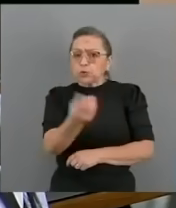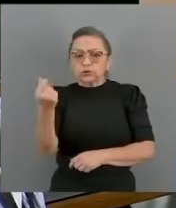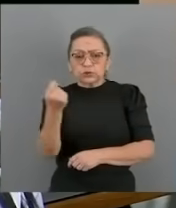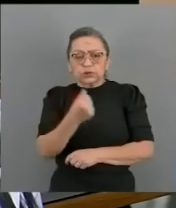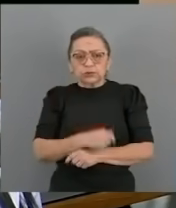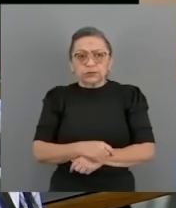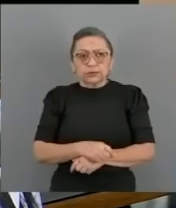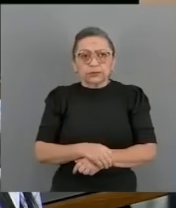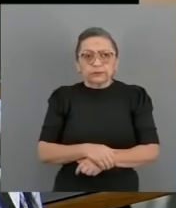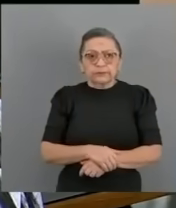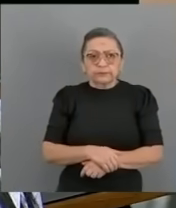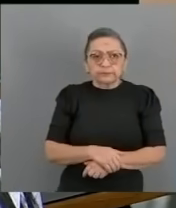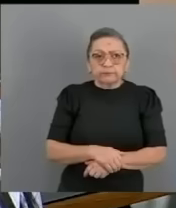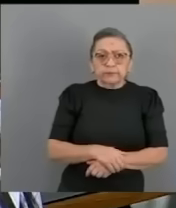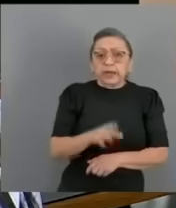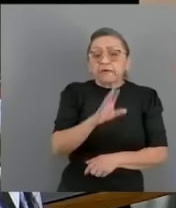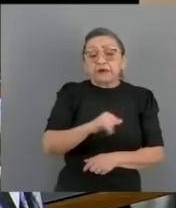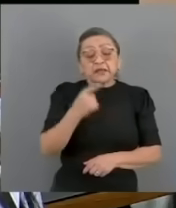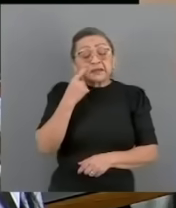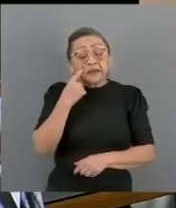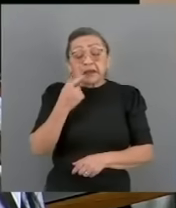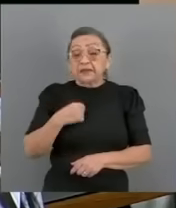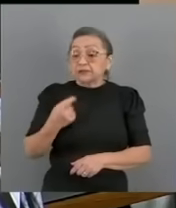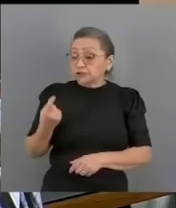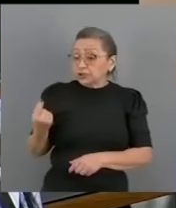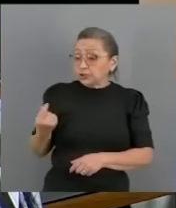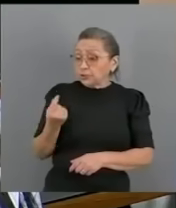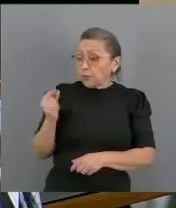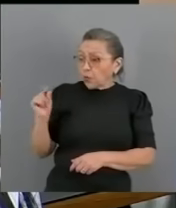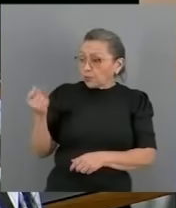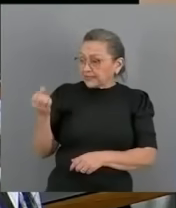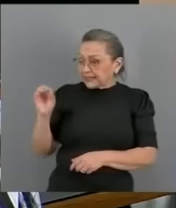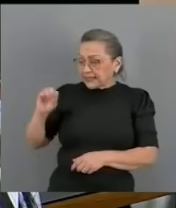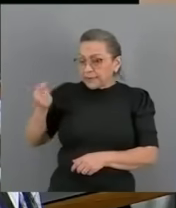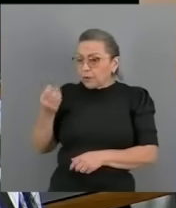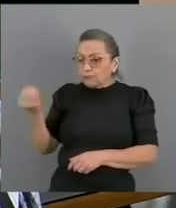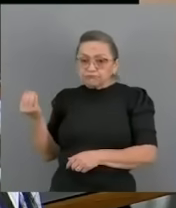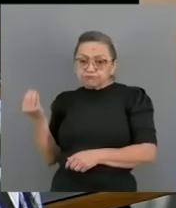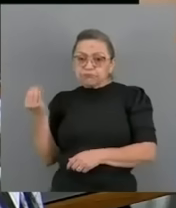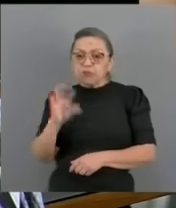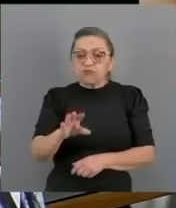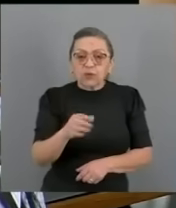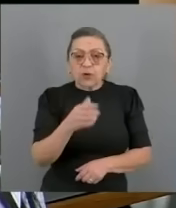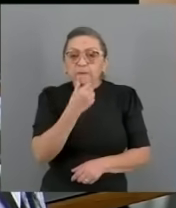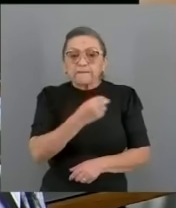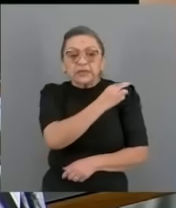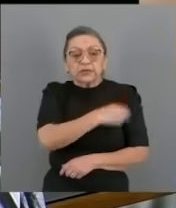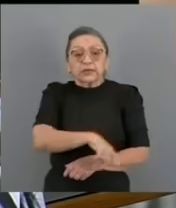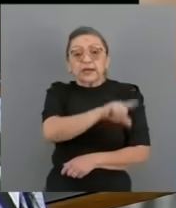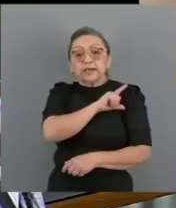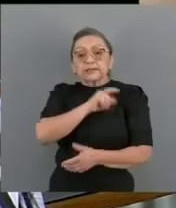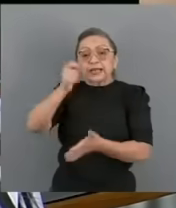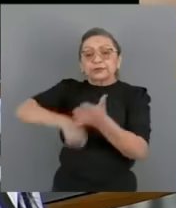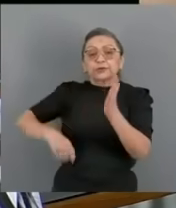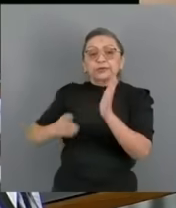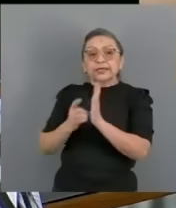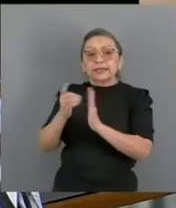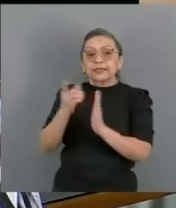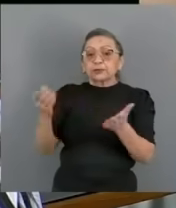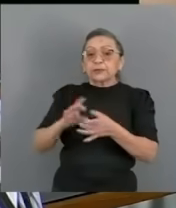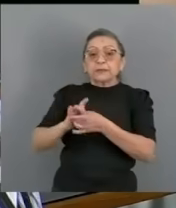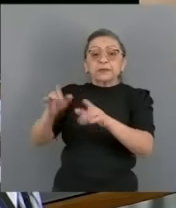reais, vai lá e bota o dinheiro na conta do ministro que poucos dias antes tinha assinado o decreto